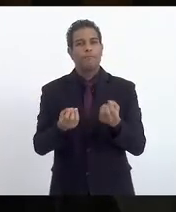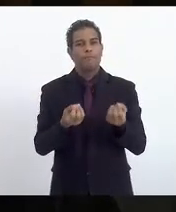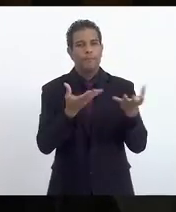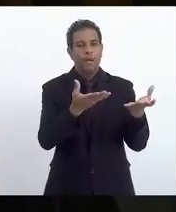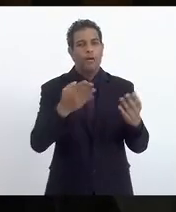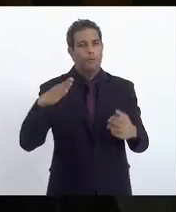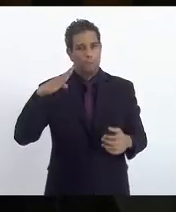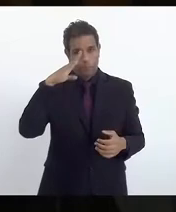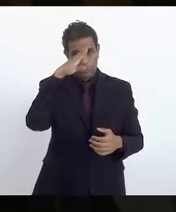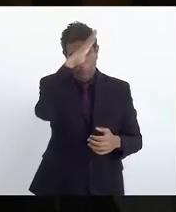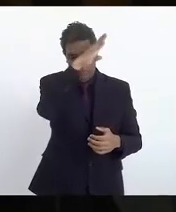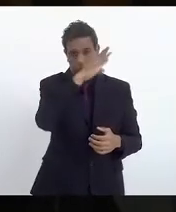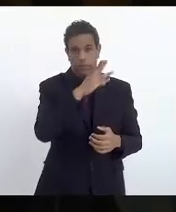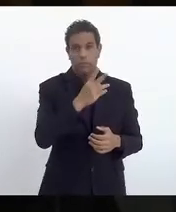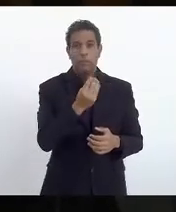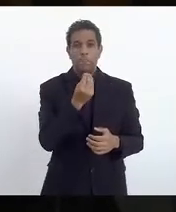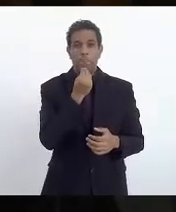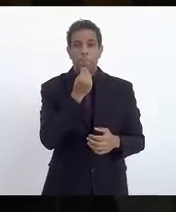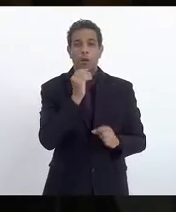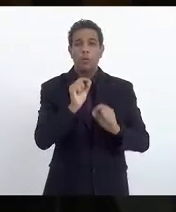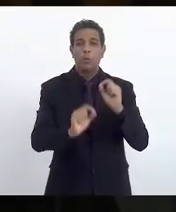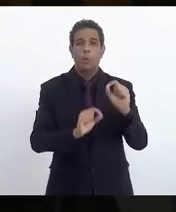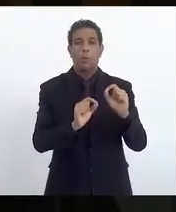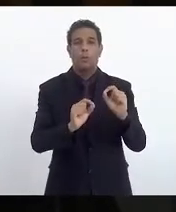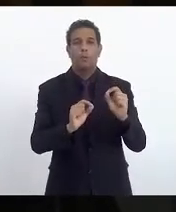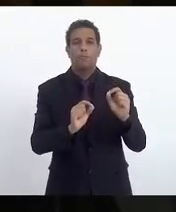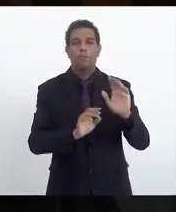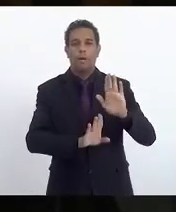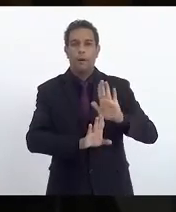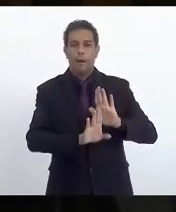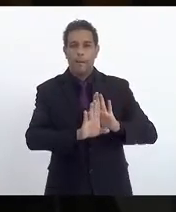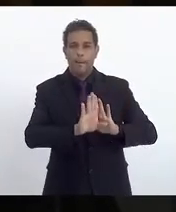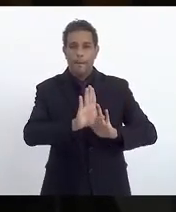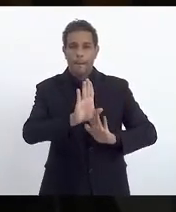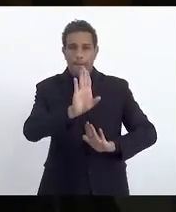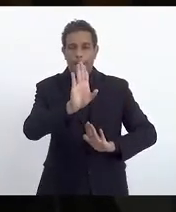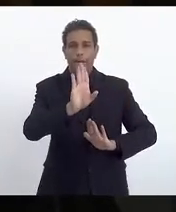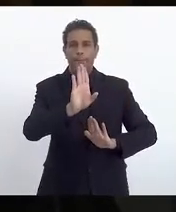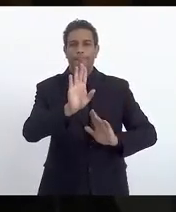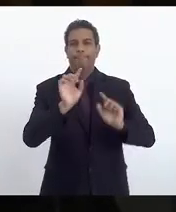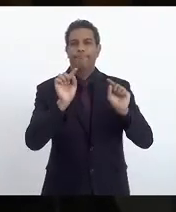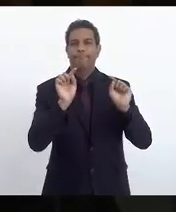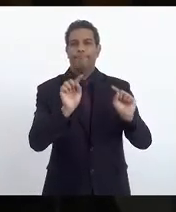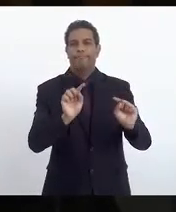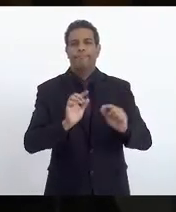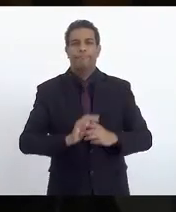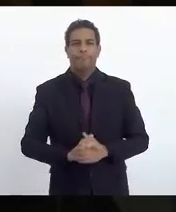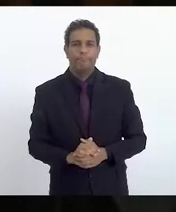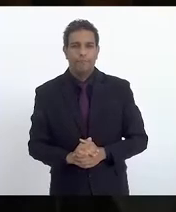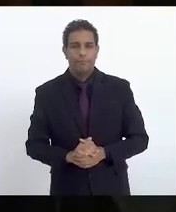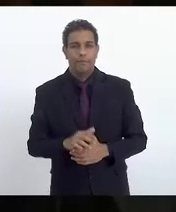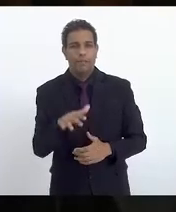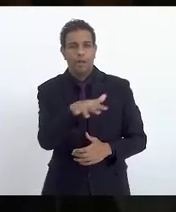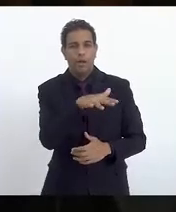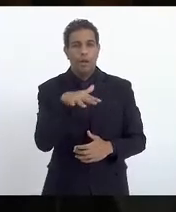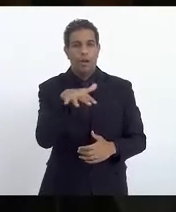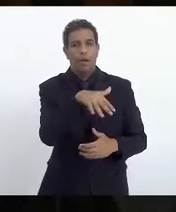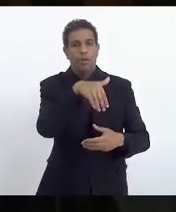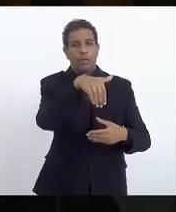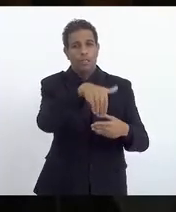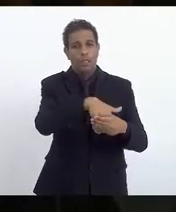bolsonaro a hipótese dele crescer e eleitoralmente